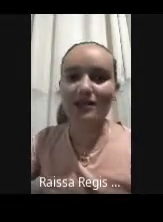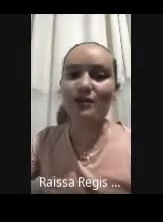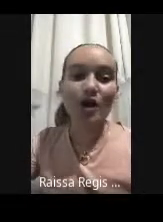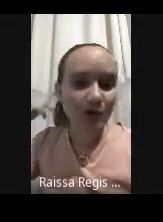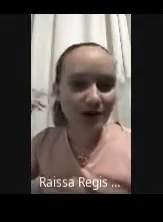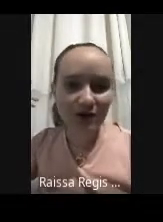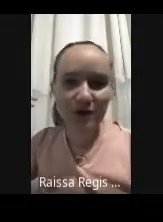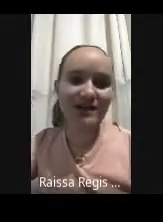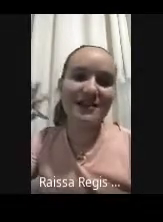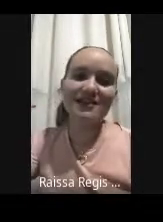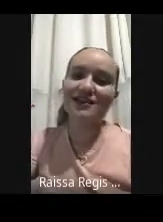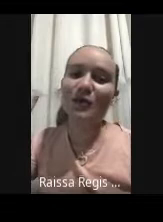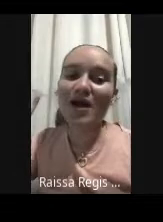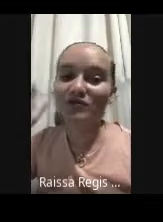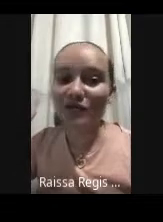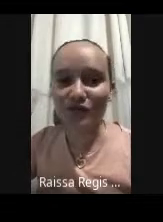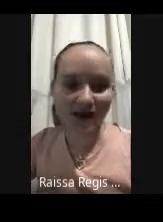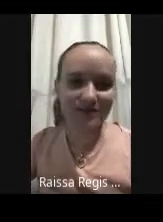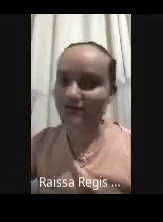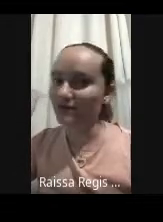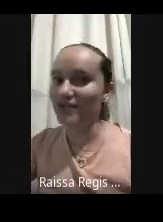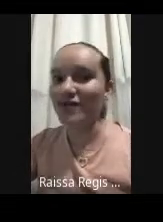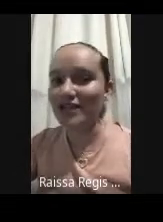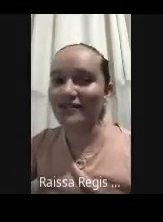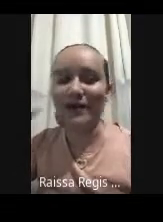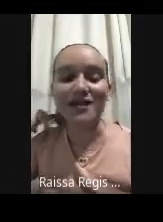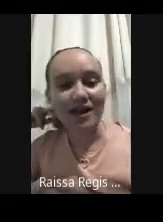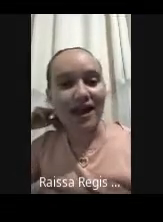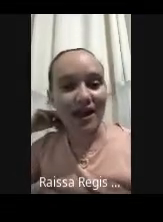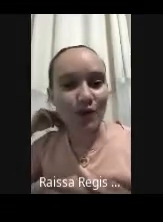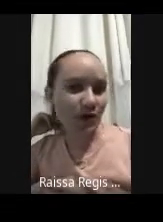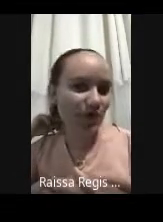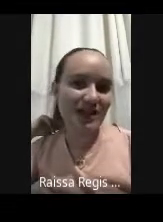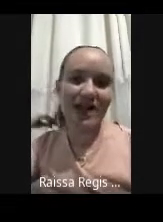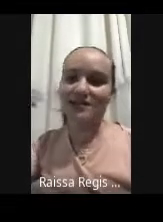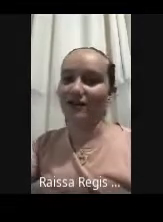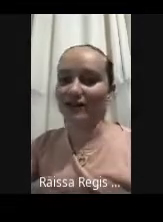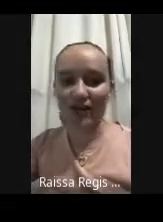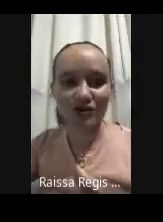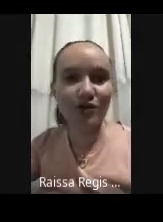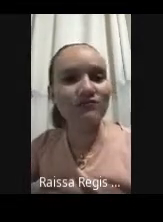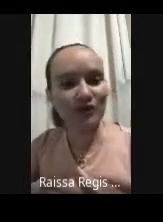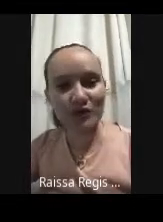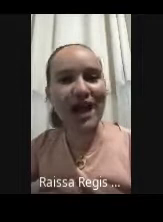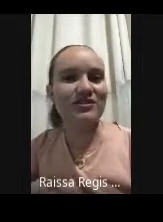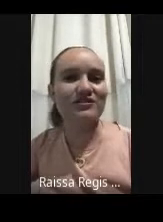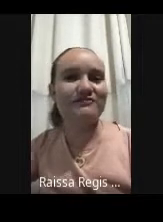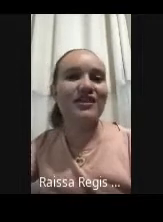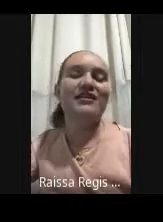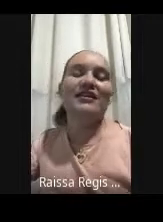aquilo. Por isso que o processo da escrita não é algo tão fácil, né? Não sei vocês, mas eu, quando vou fazer redação, até hoje tenho